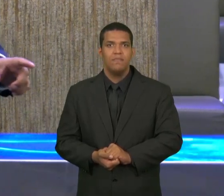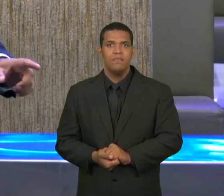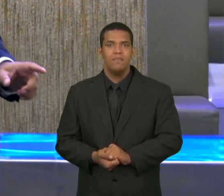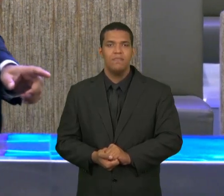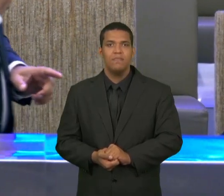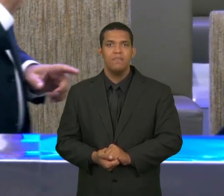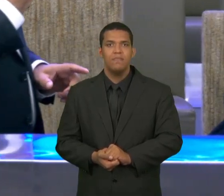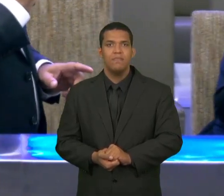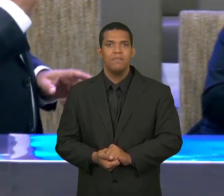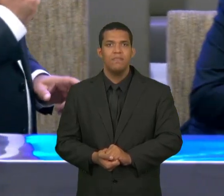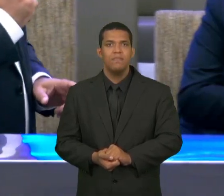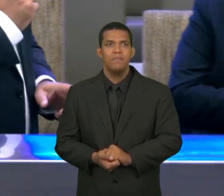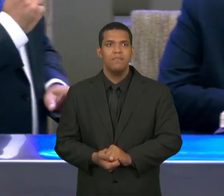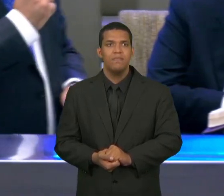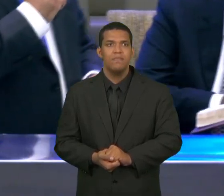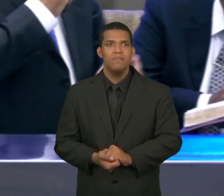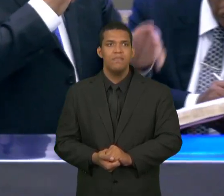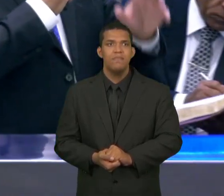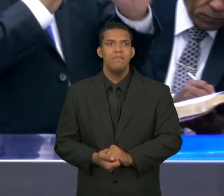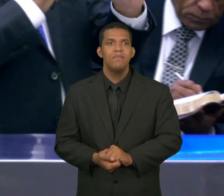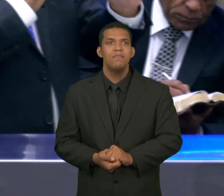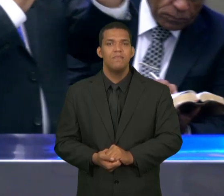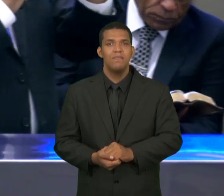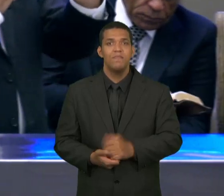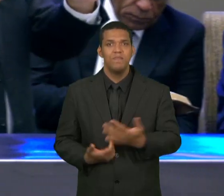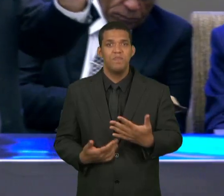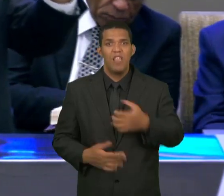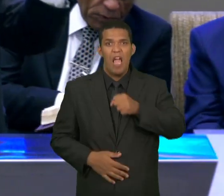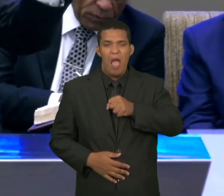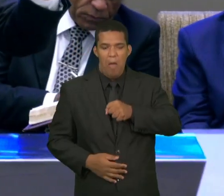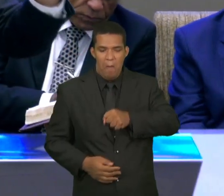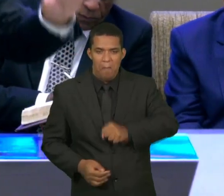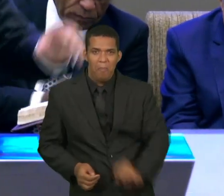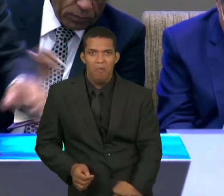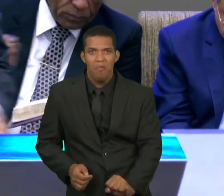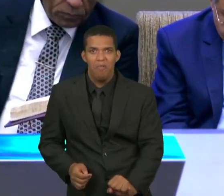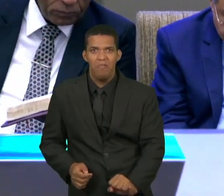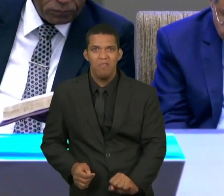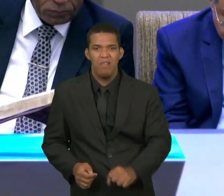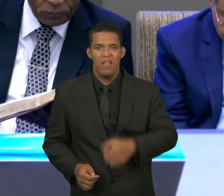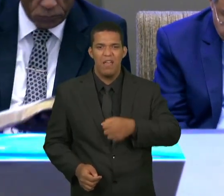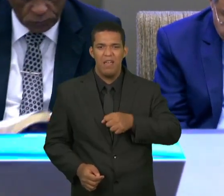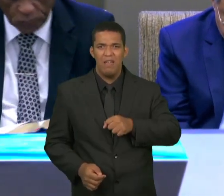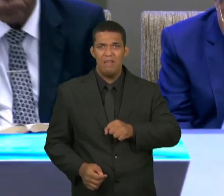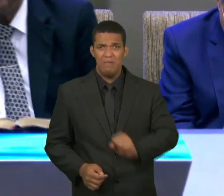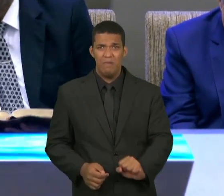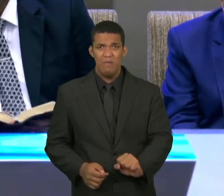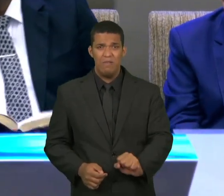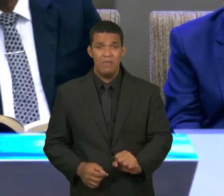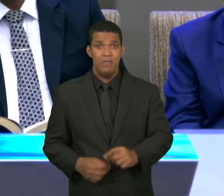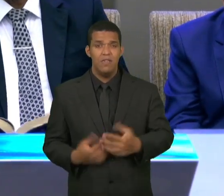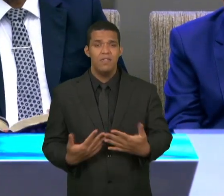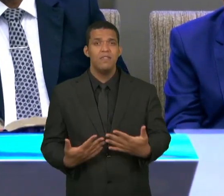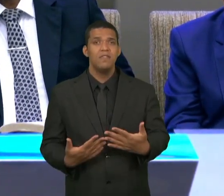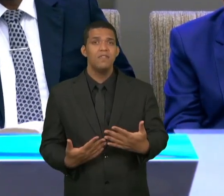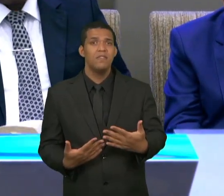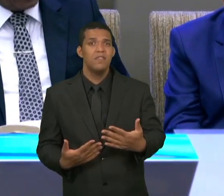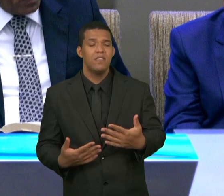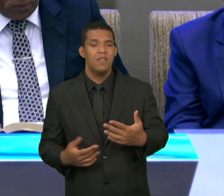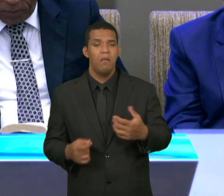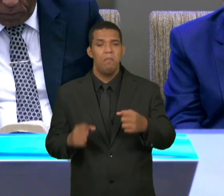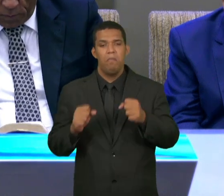o aborto é o cemitério dos propósitos de Deus. Pode ser o quadro mais